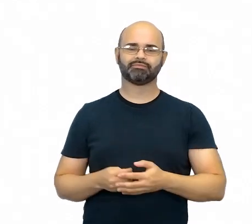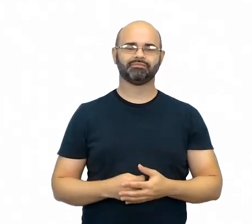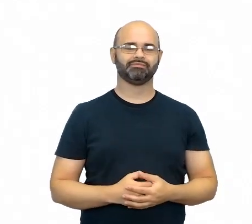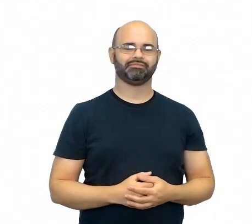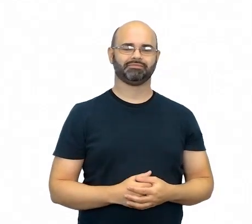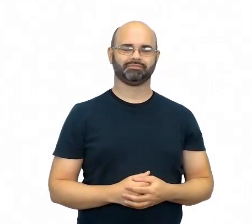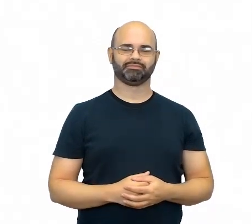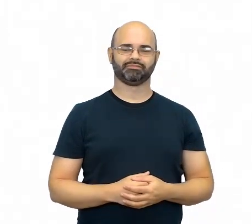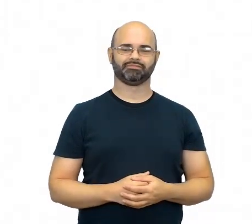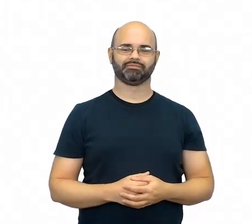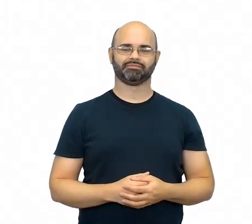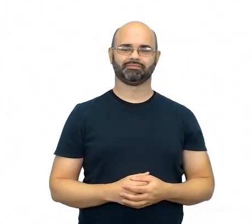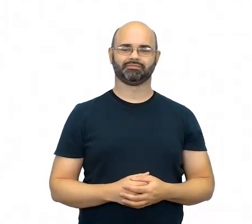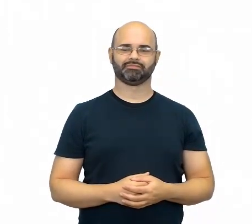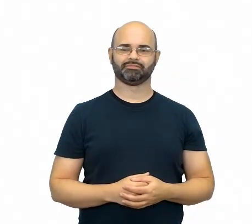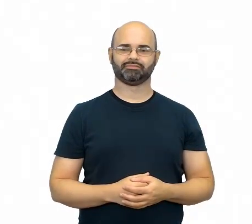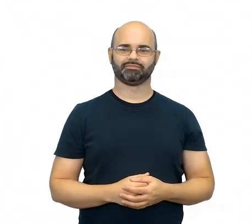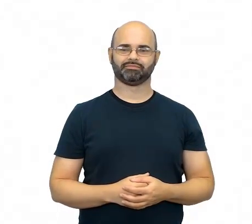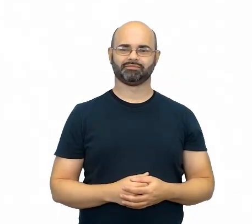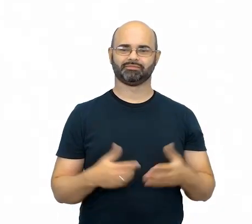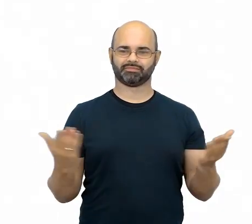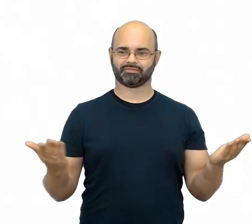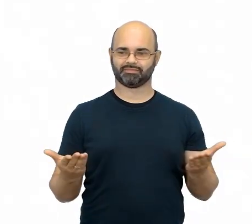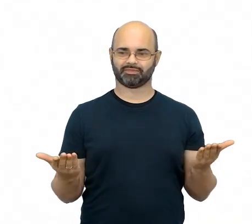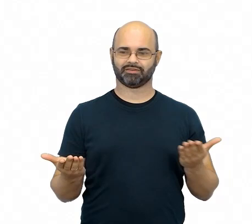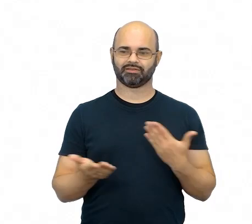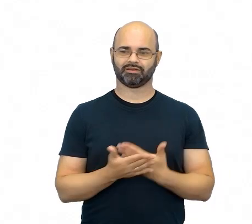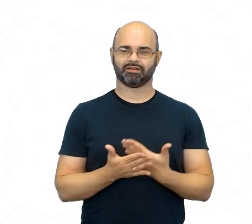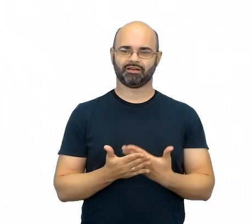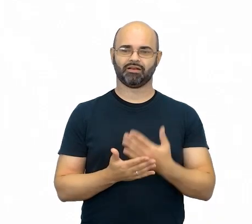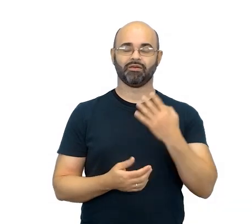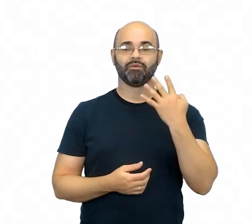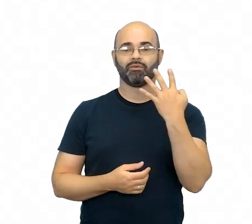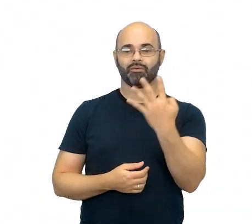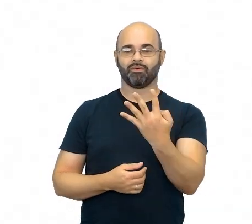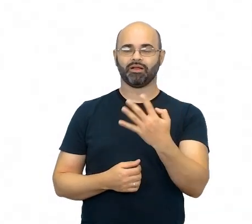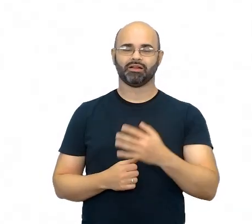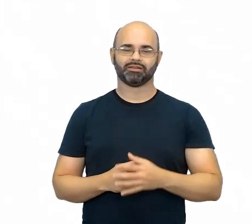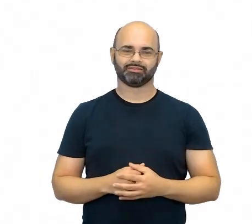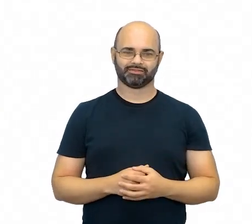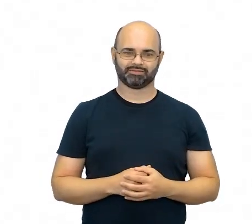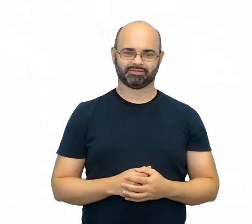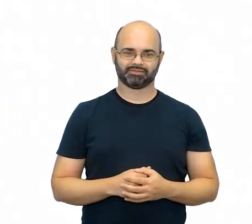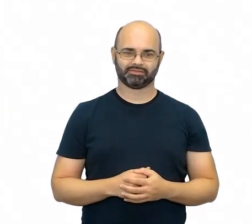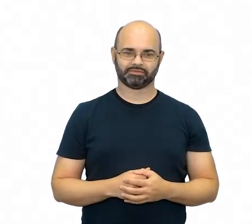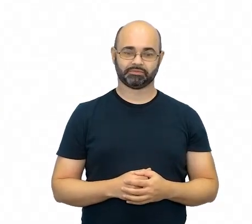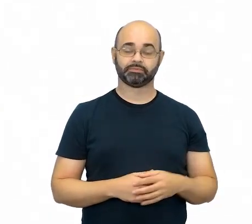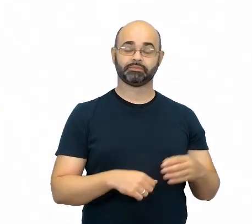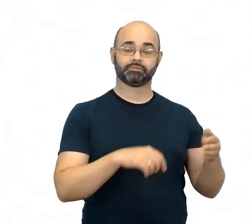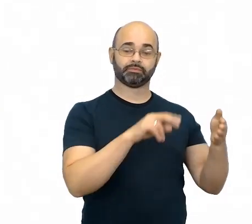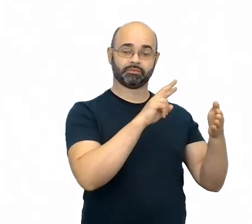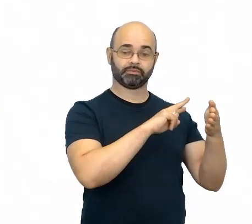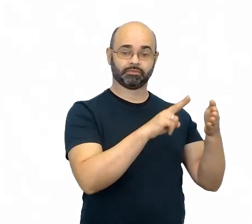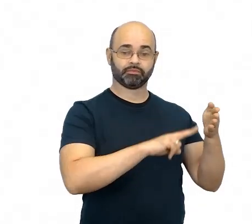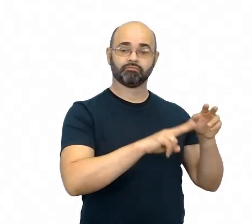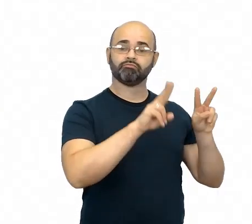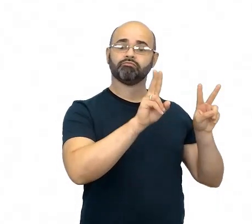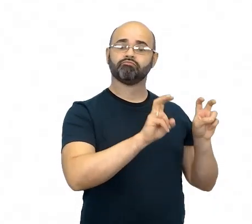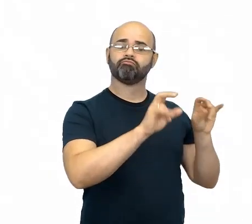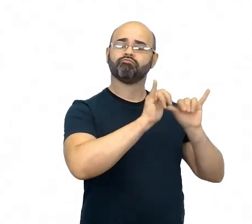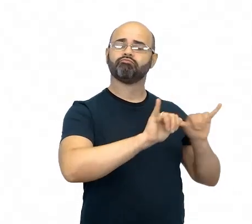Vamos agora, então, para a aula 4, analisando e comentando a notícia lida.